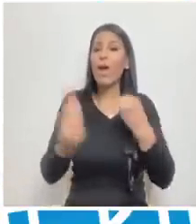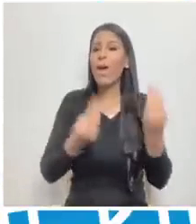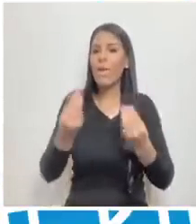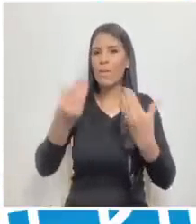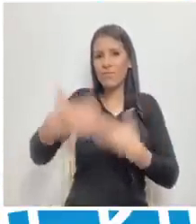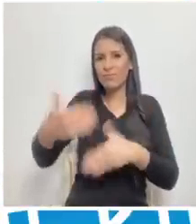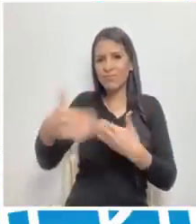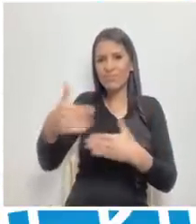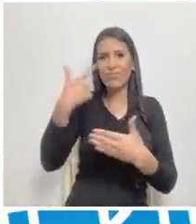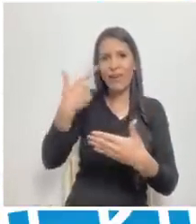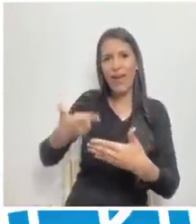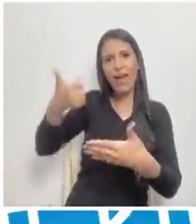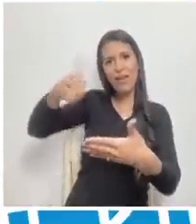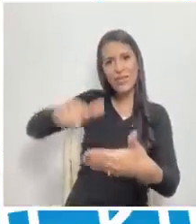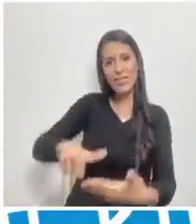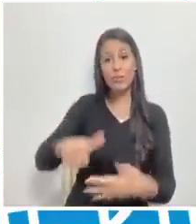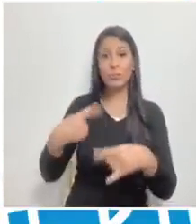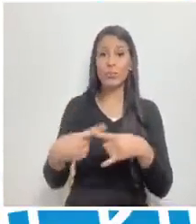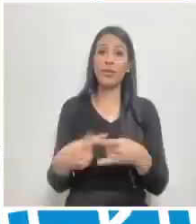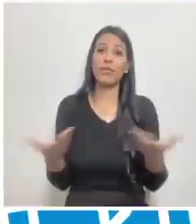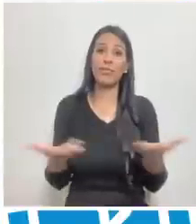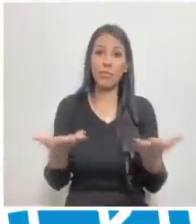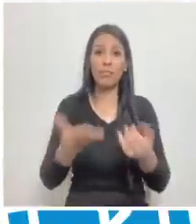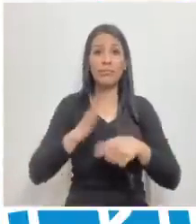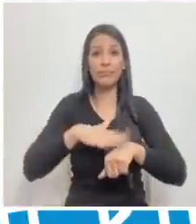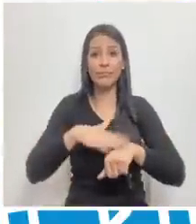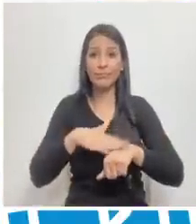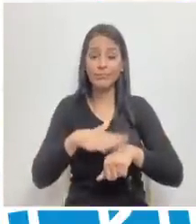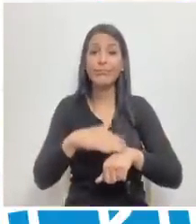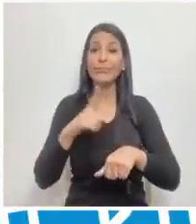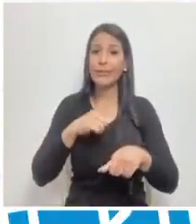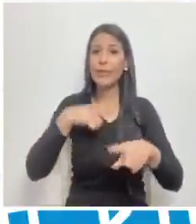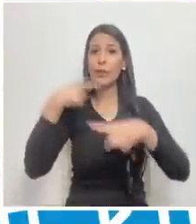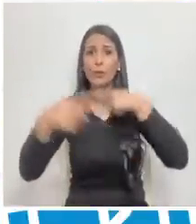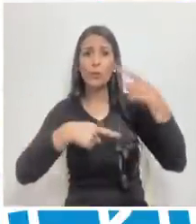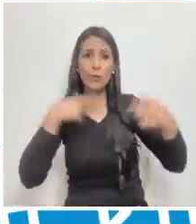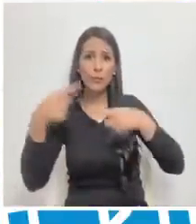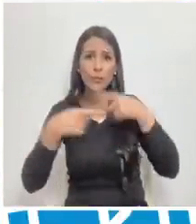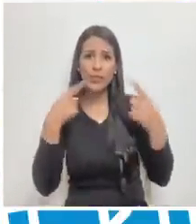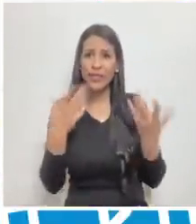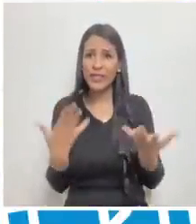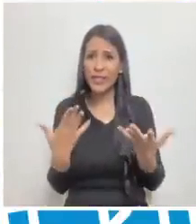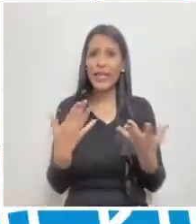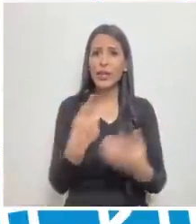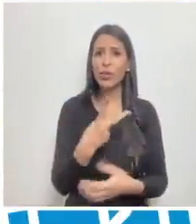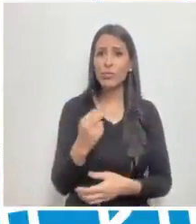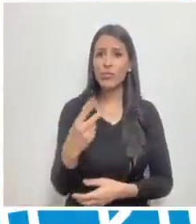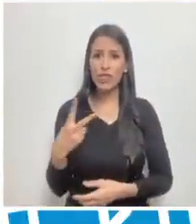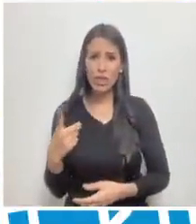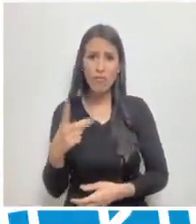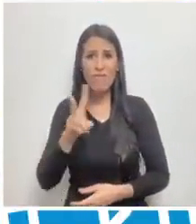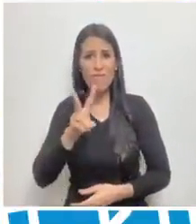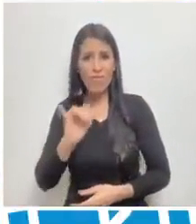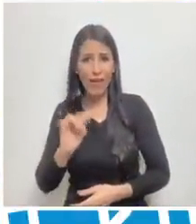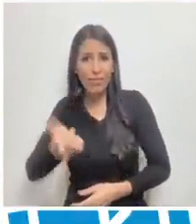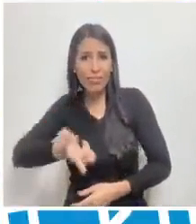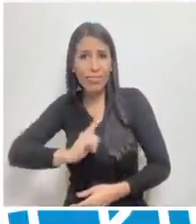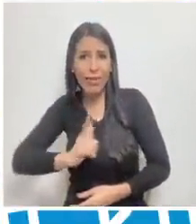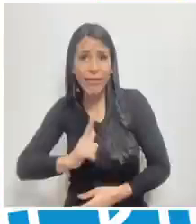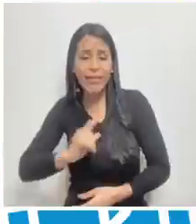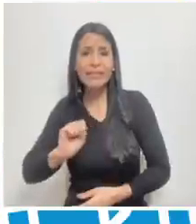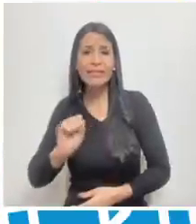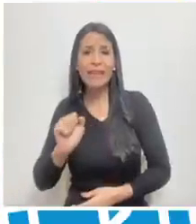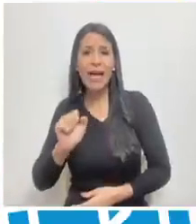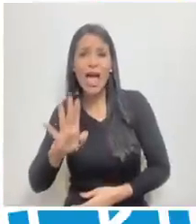se discute, né, fazer ou não fazer o SAEB, agora no ano de 2021, já que era um ano que, pela série